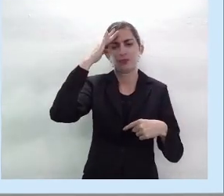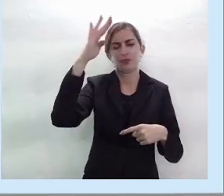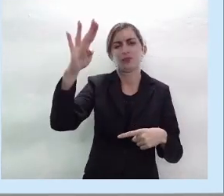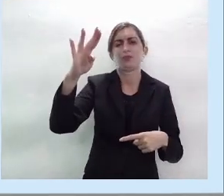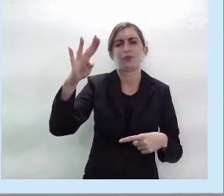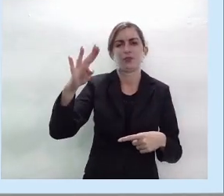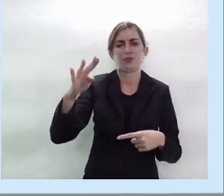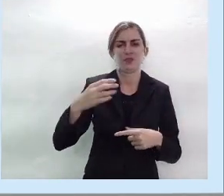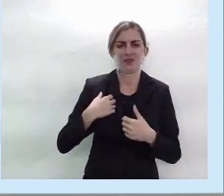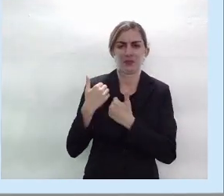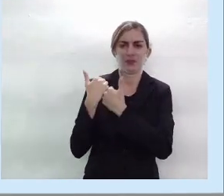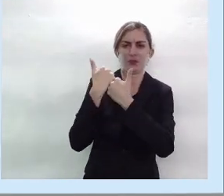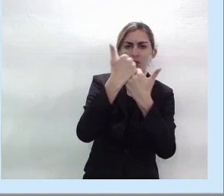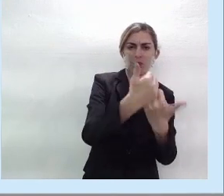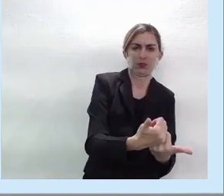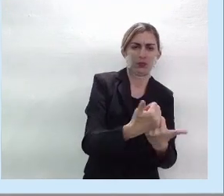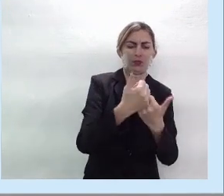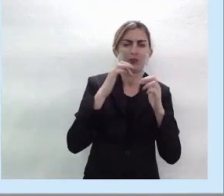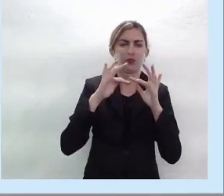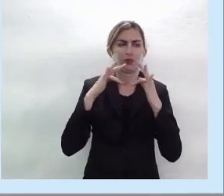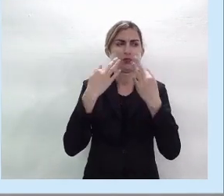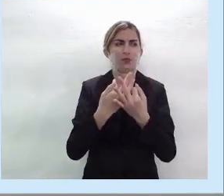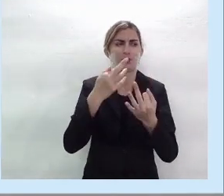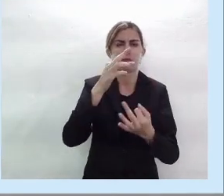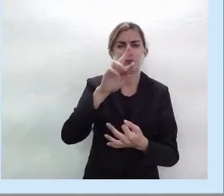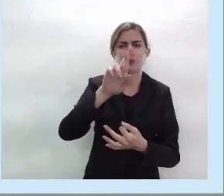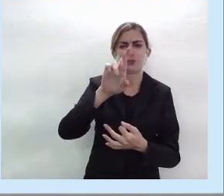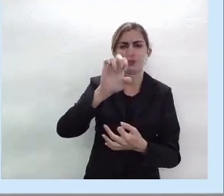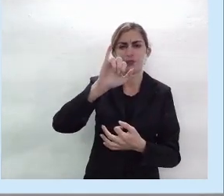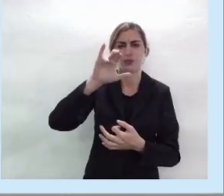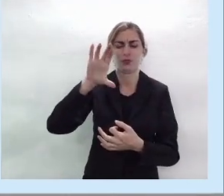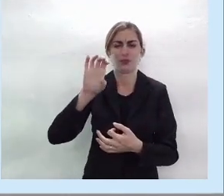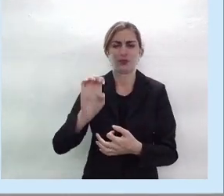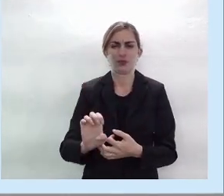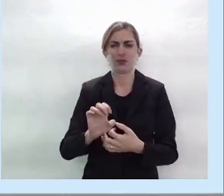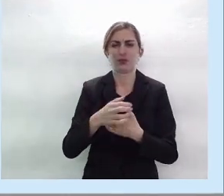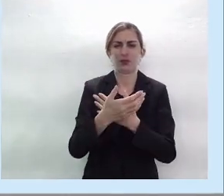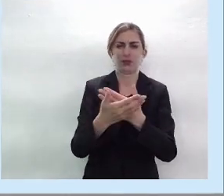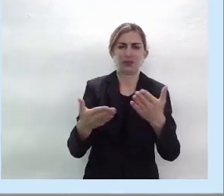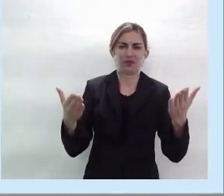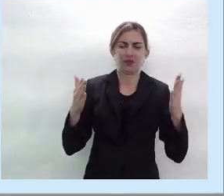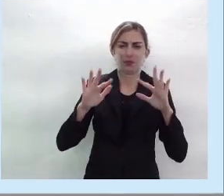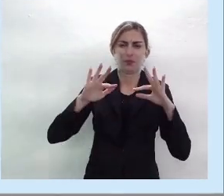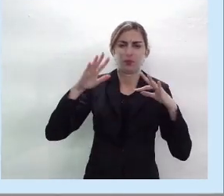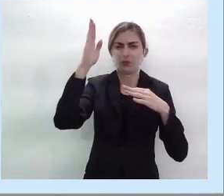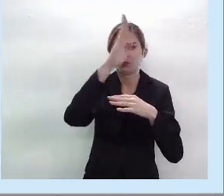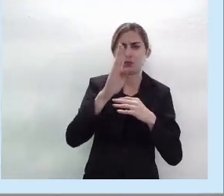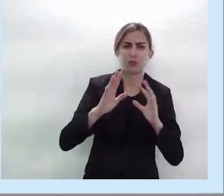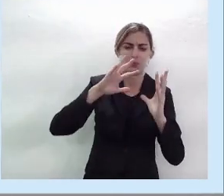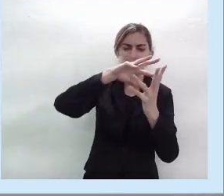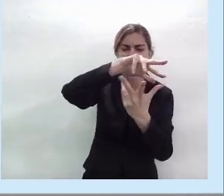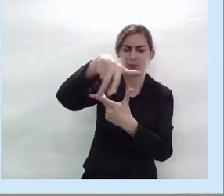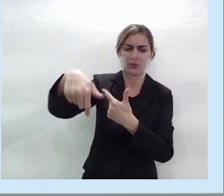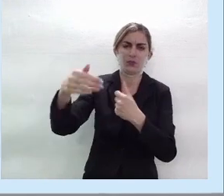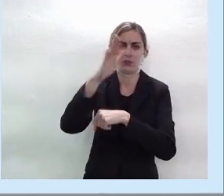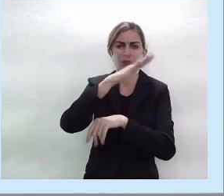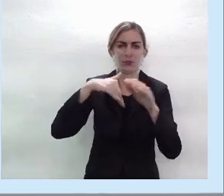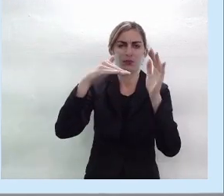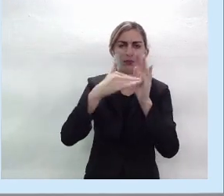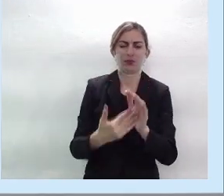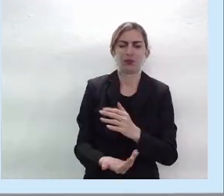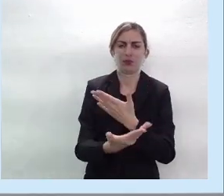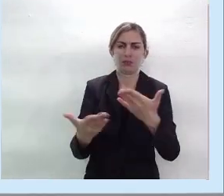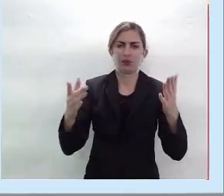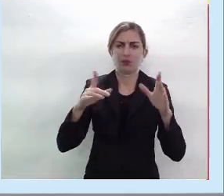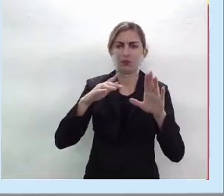das principais representatividades da família Gracie no jiu-jitsu para o mundo todo. Além disso,